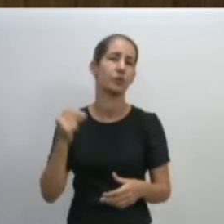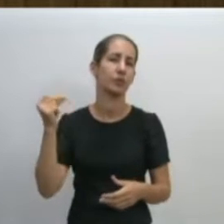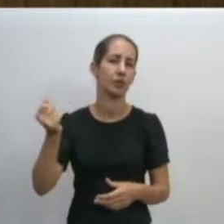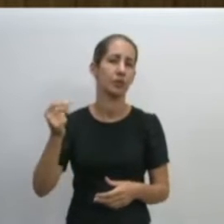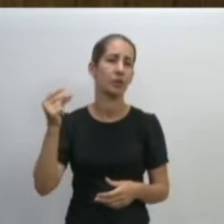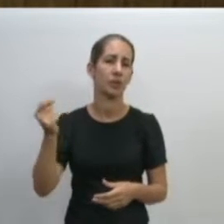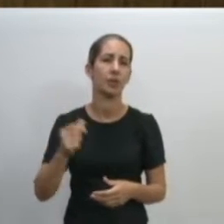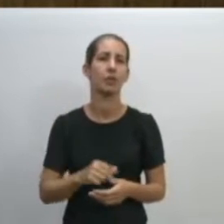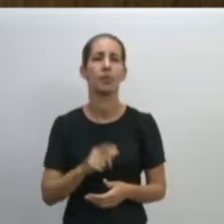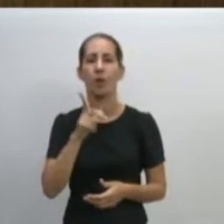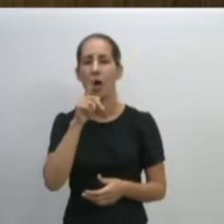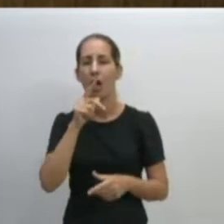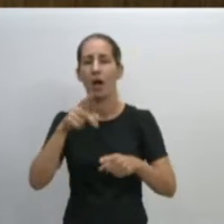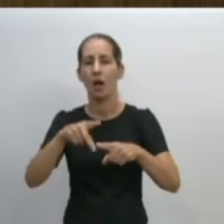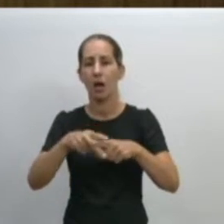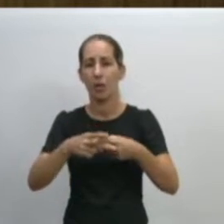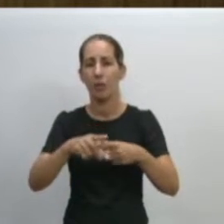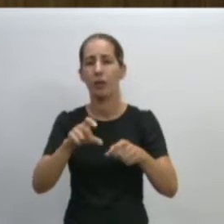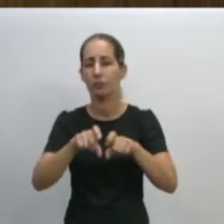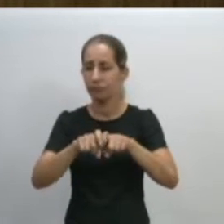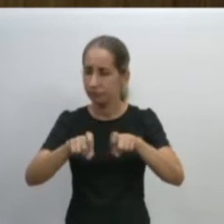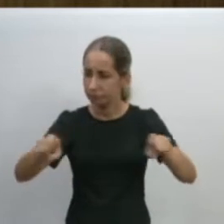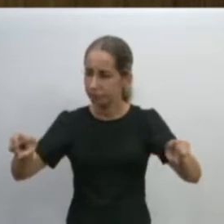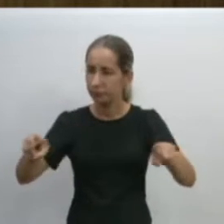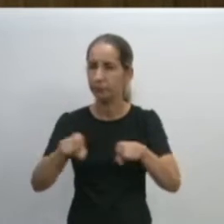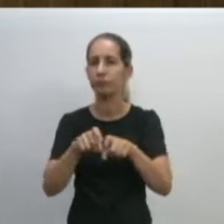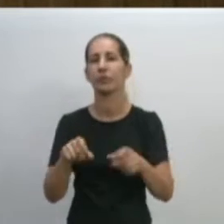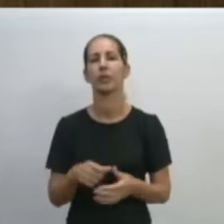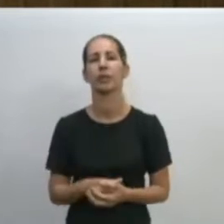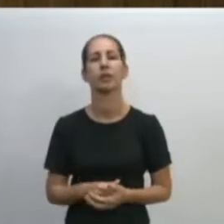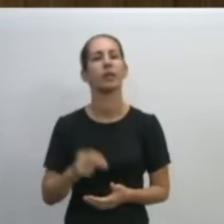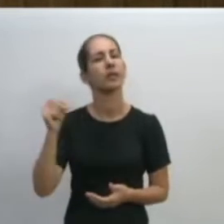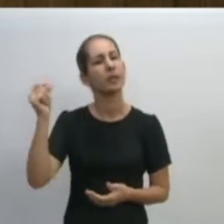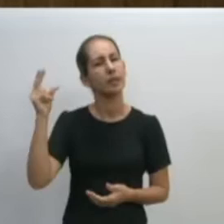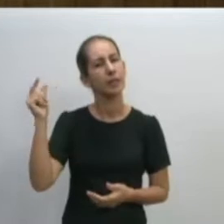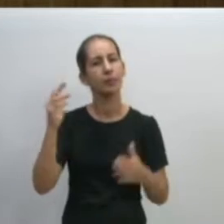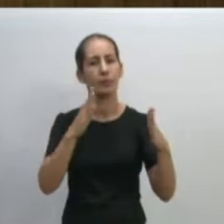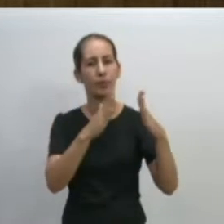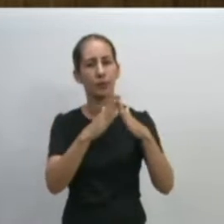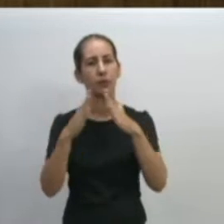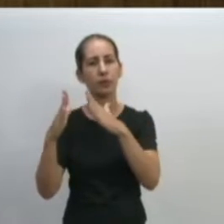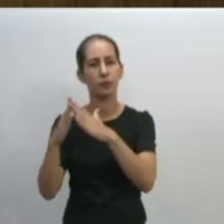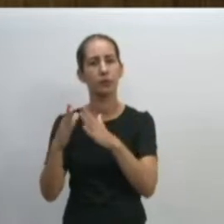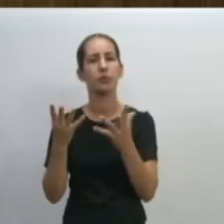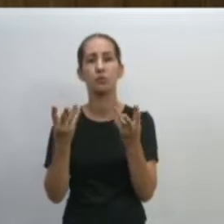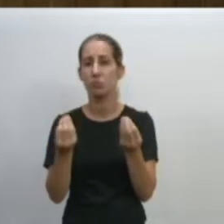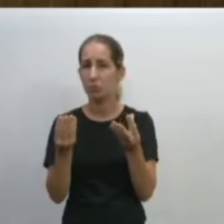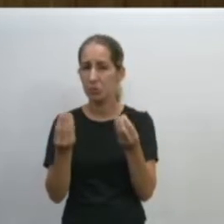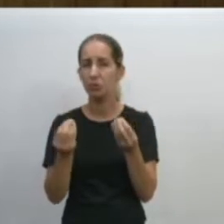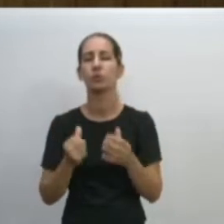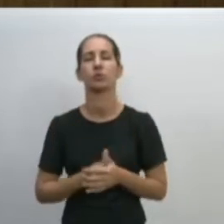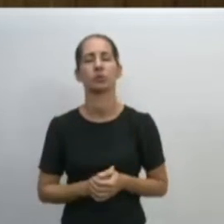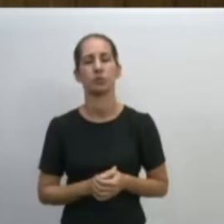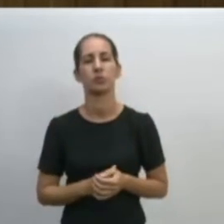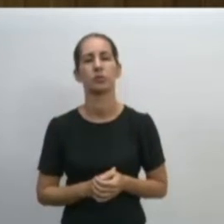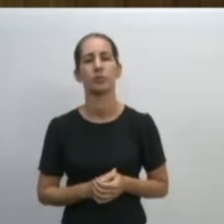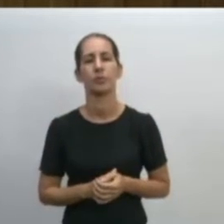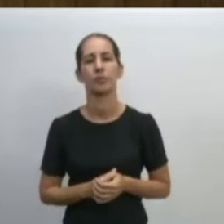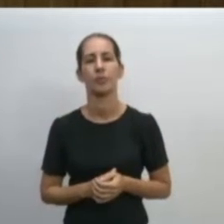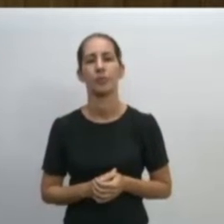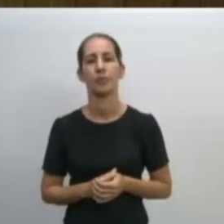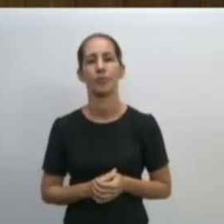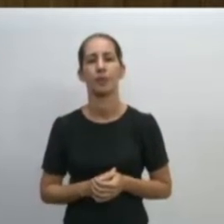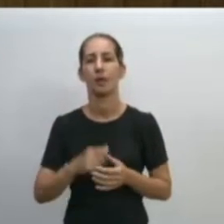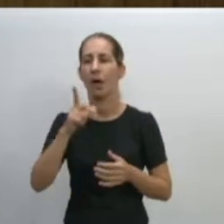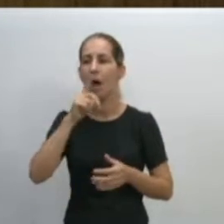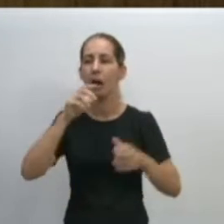pavimentação, drenagem e pavimentação daquelas ruas. Haja visto, ali tem muitos moradores, inclusive quando está em períodos